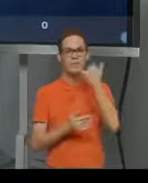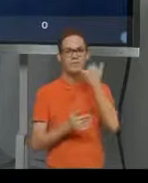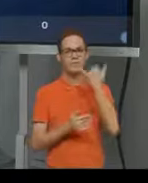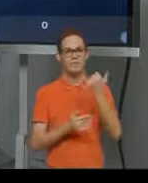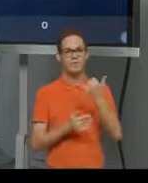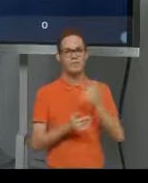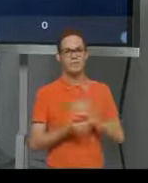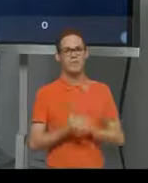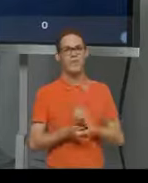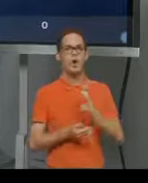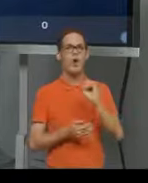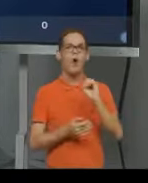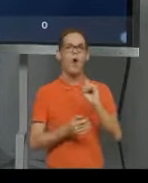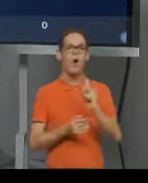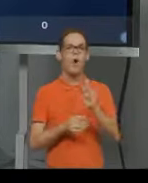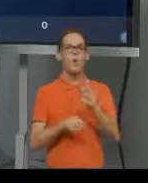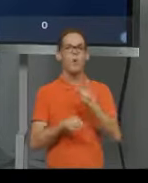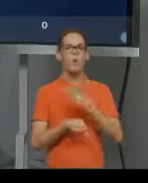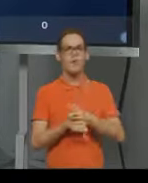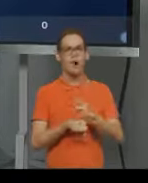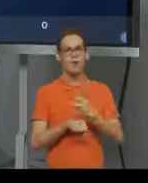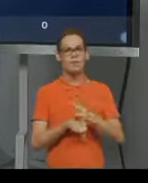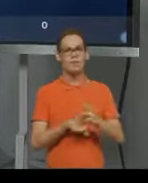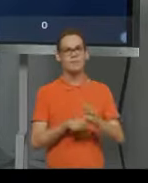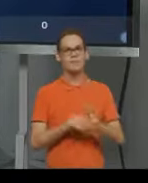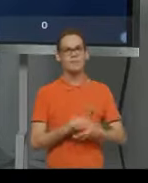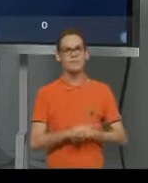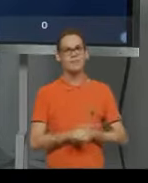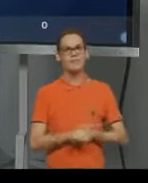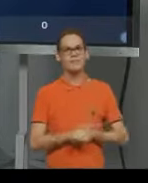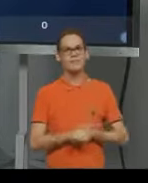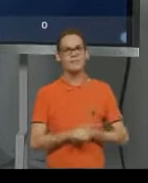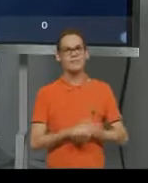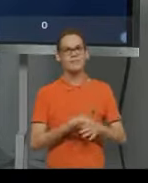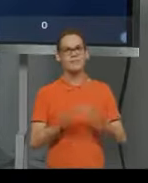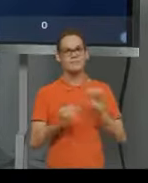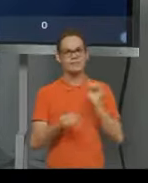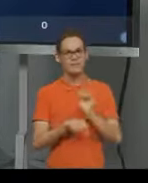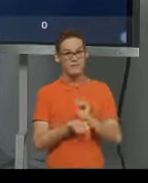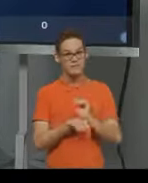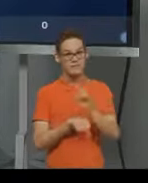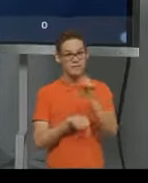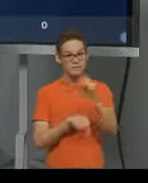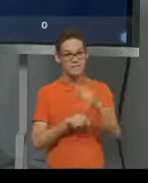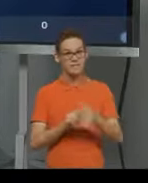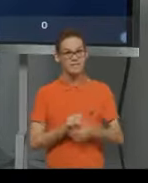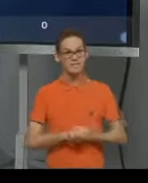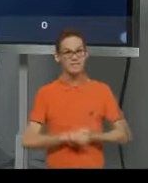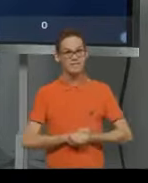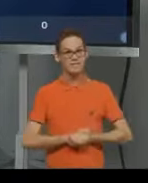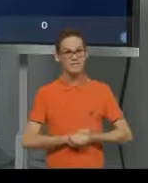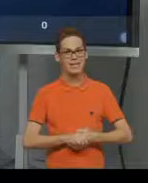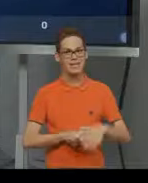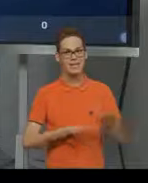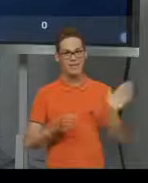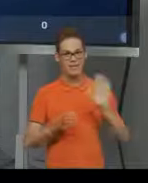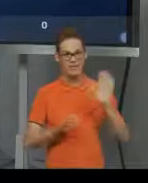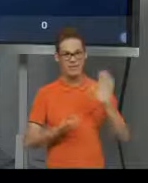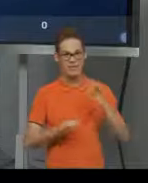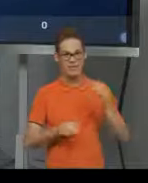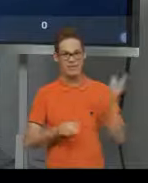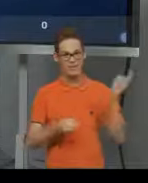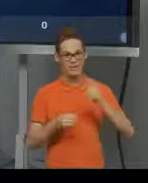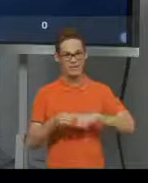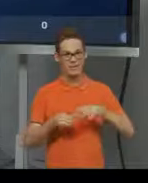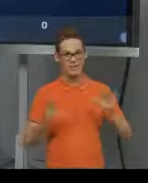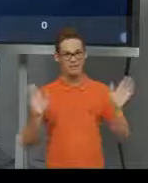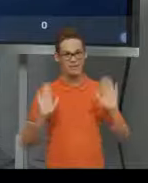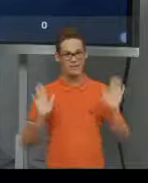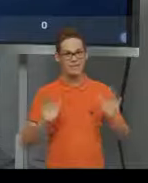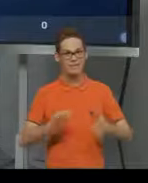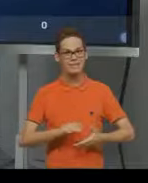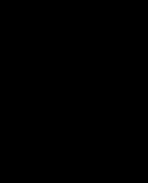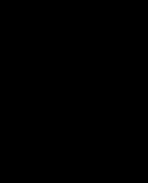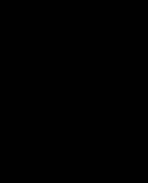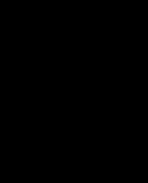fixo ou envie uma mensagem para o nosso WhatsApp. Estamos esperando a sua participação. Até já!